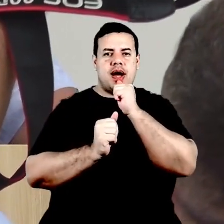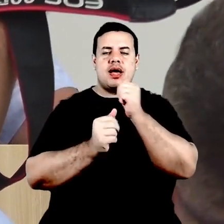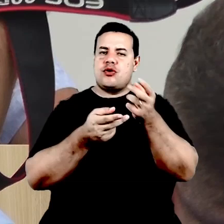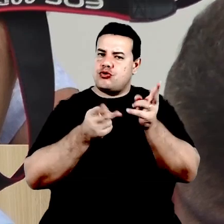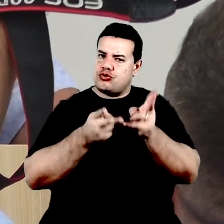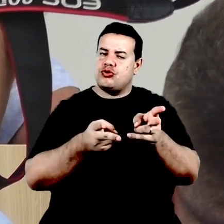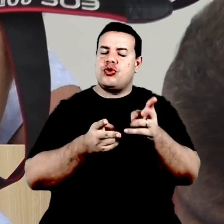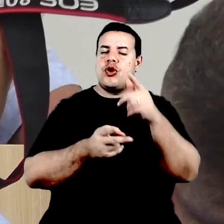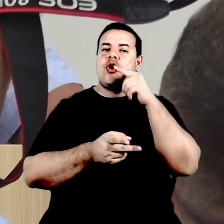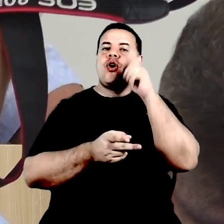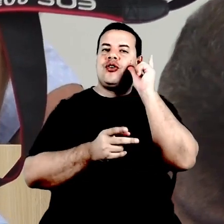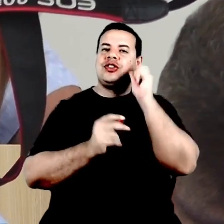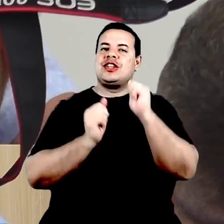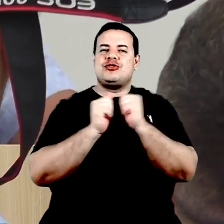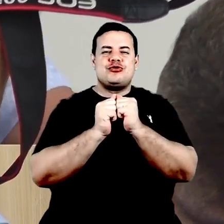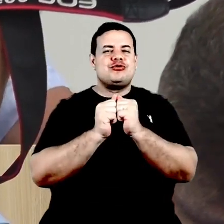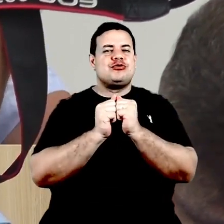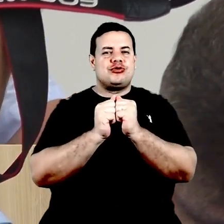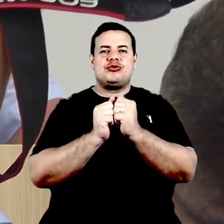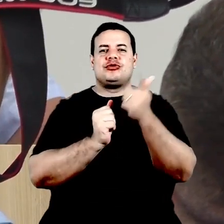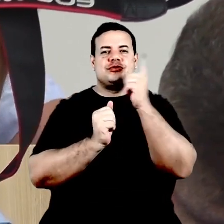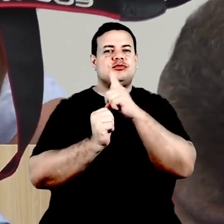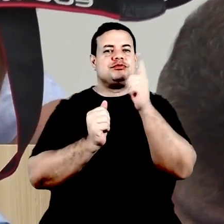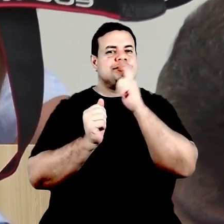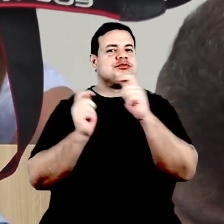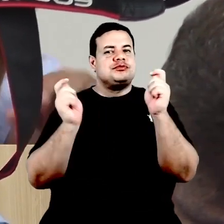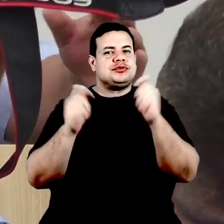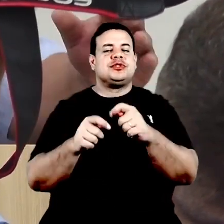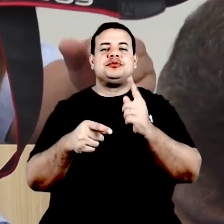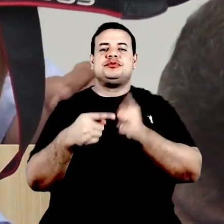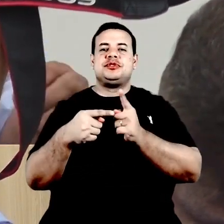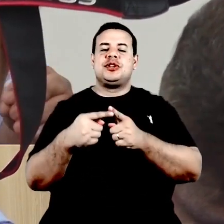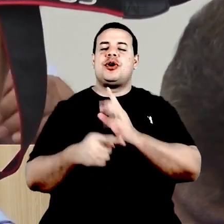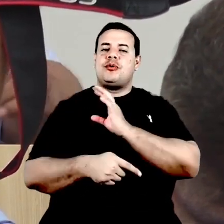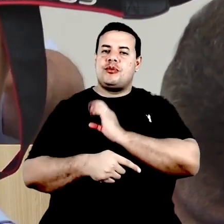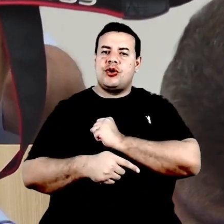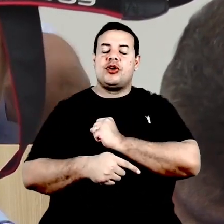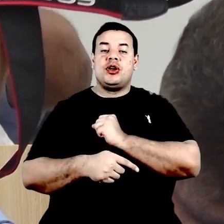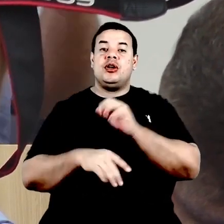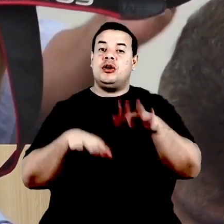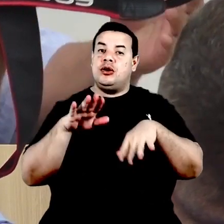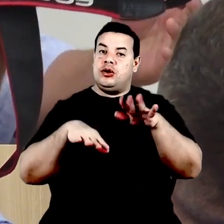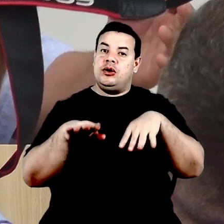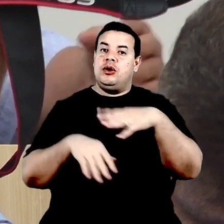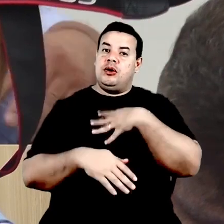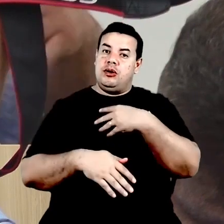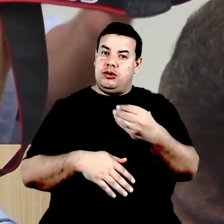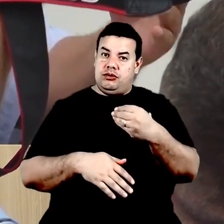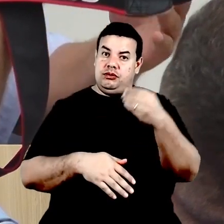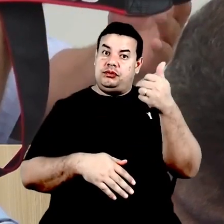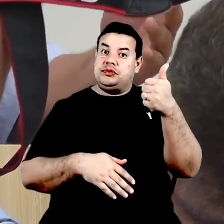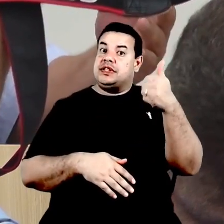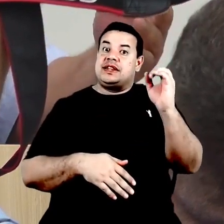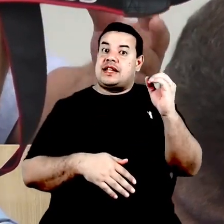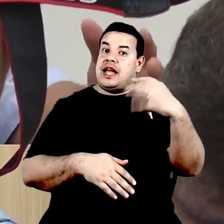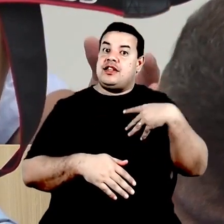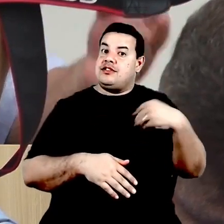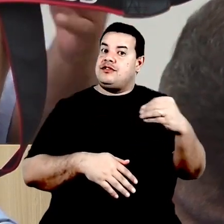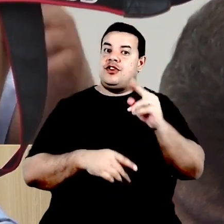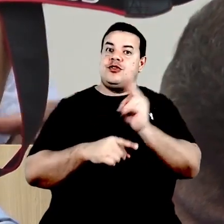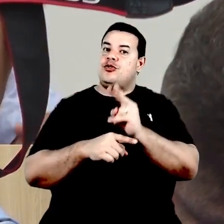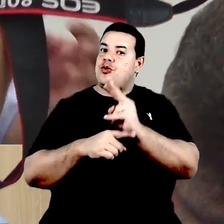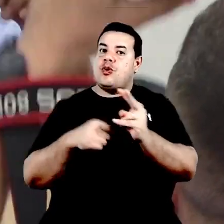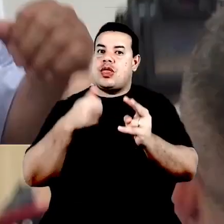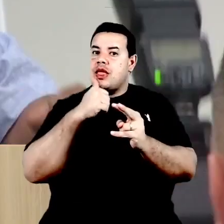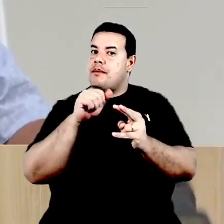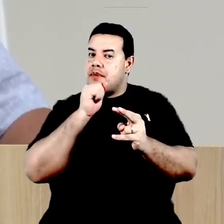passar o dia todo com ela porque o amor de às vezes os filhos eu sempre falo 10 filhos não cuidam de uma mãe